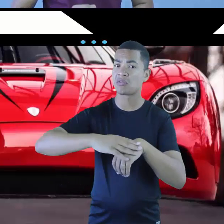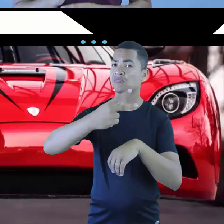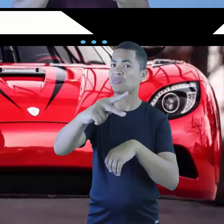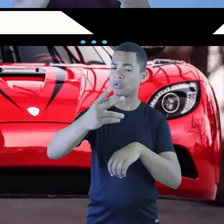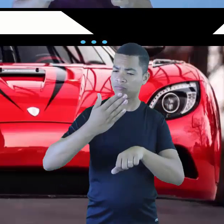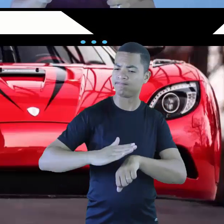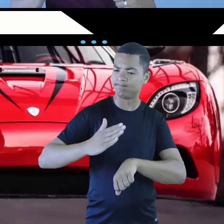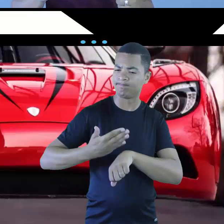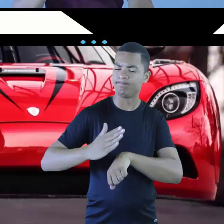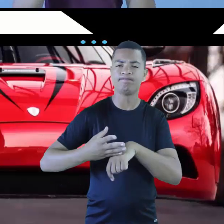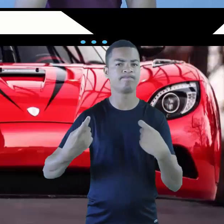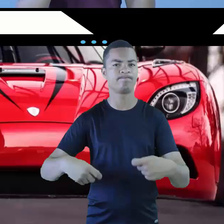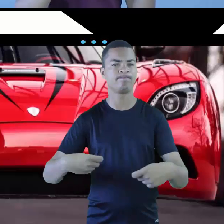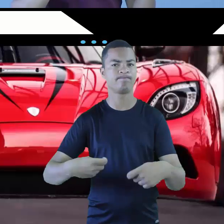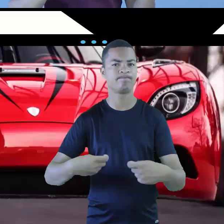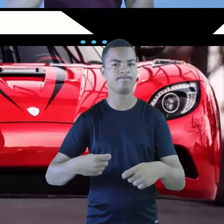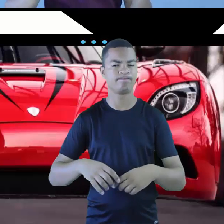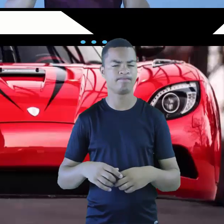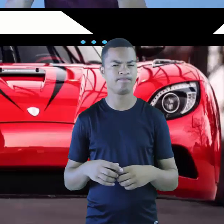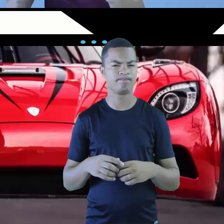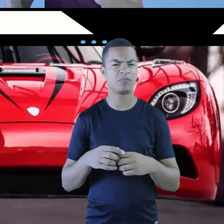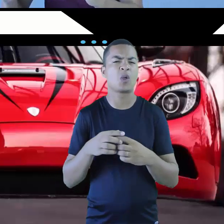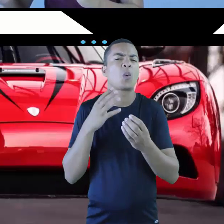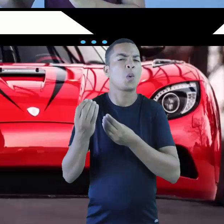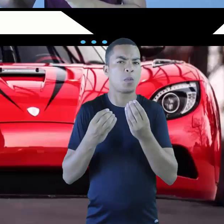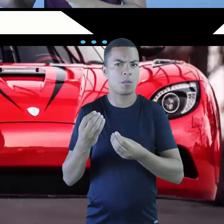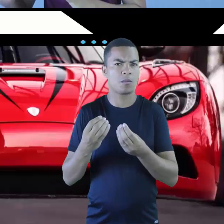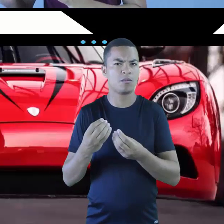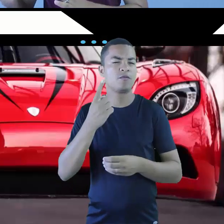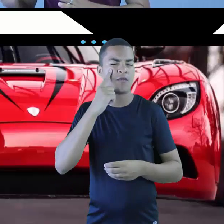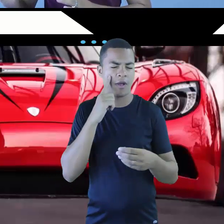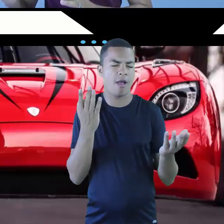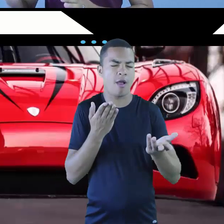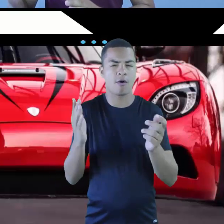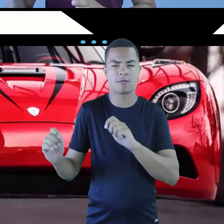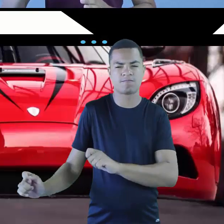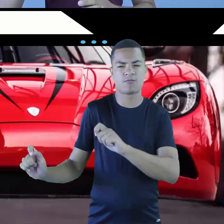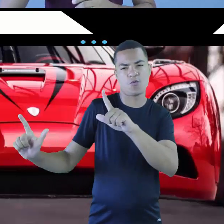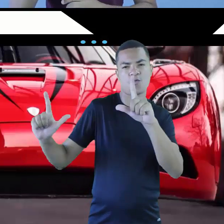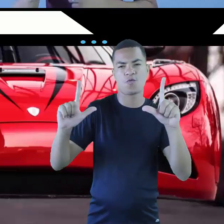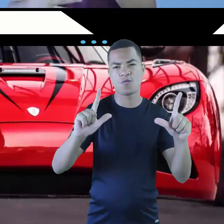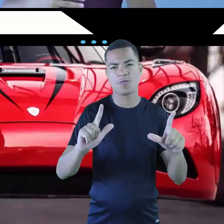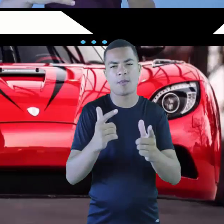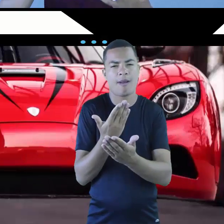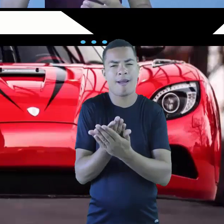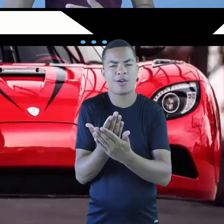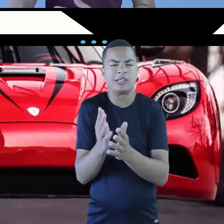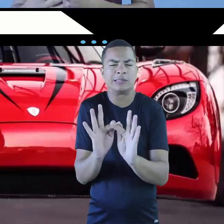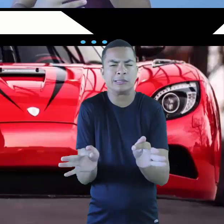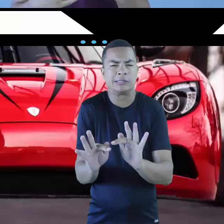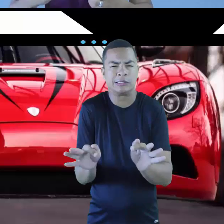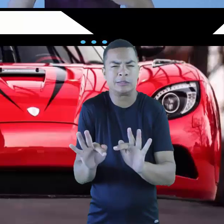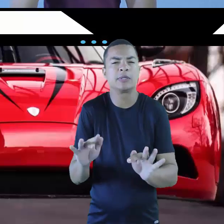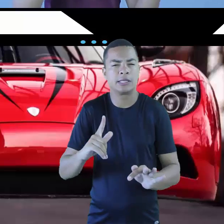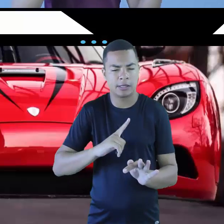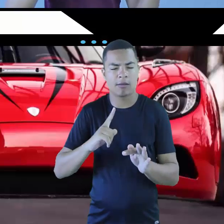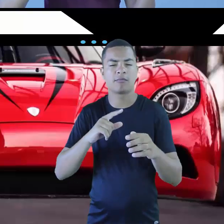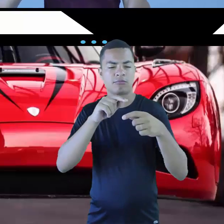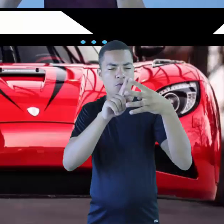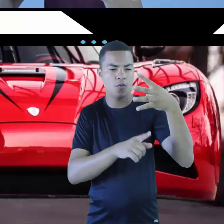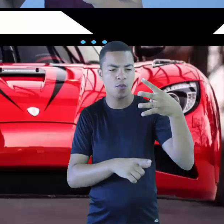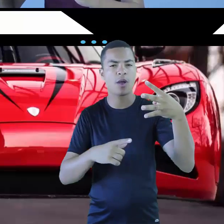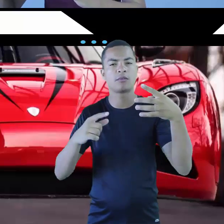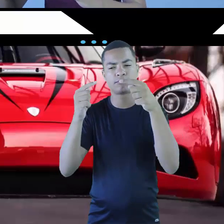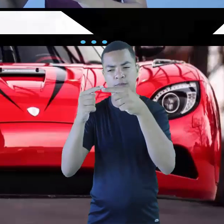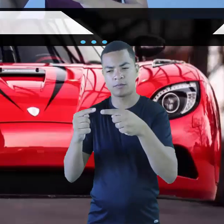fluência. Primeiro passo, então, você vai ver toda a frase em língua de sinais. Alguns sinais você talvez conheça, outros não, mas vamos